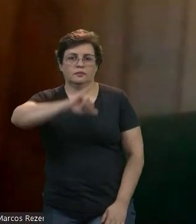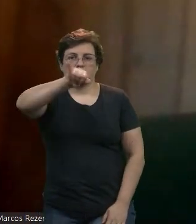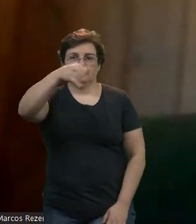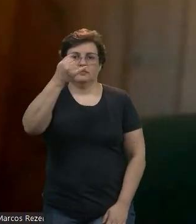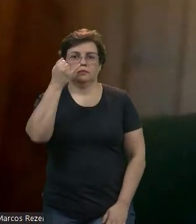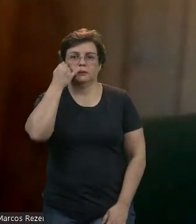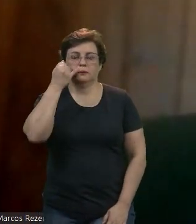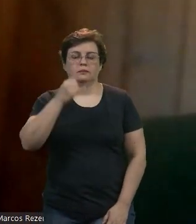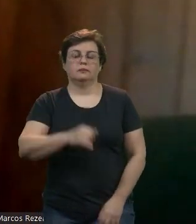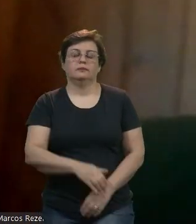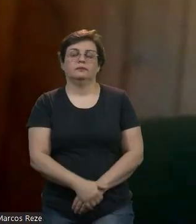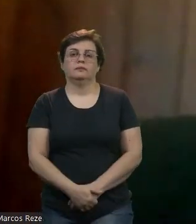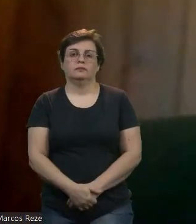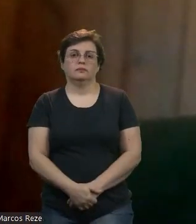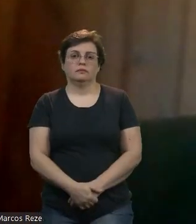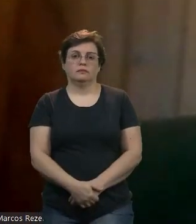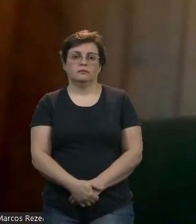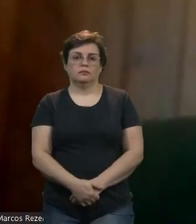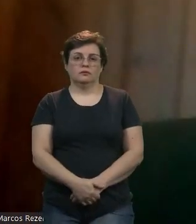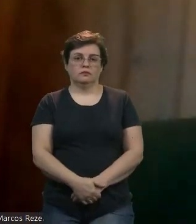Bar.